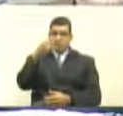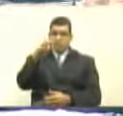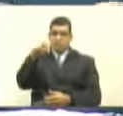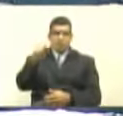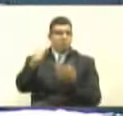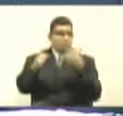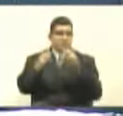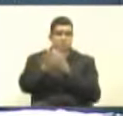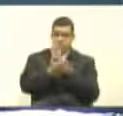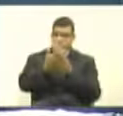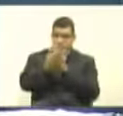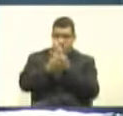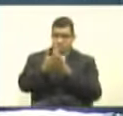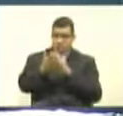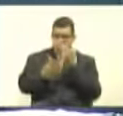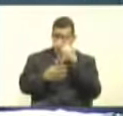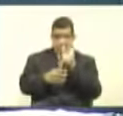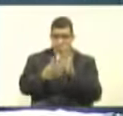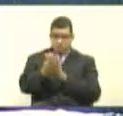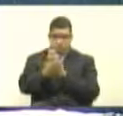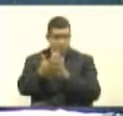não temos nada a ver com isso?